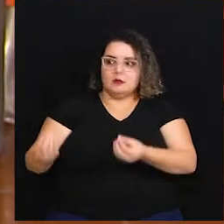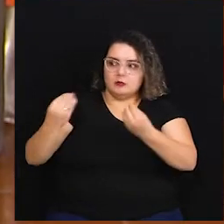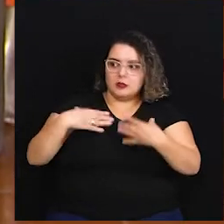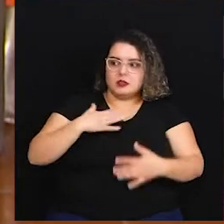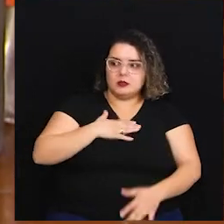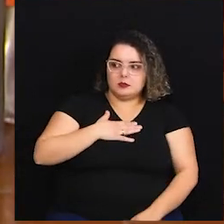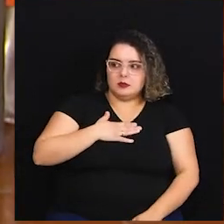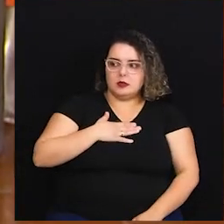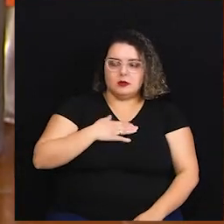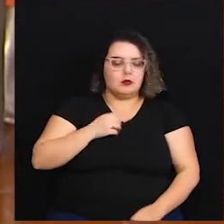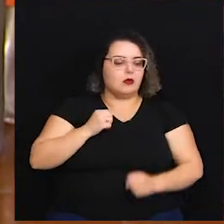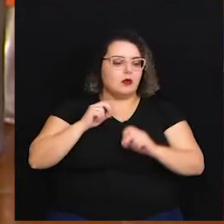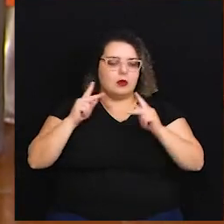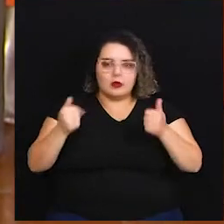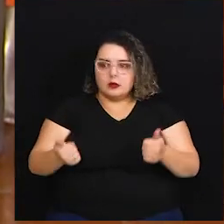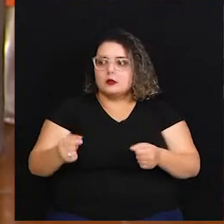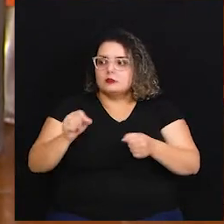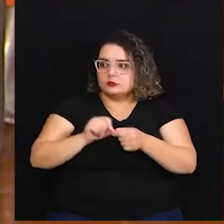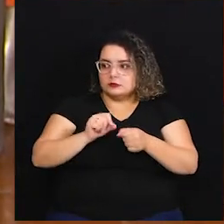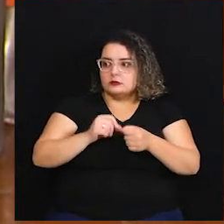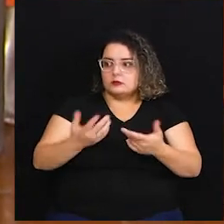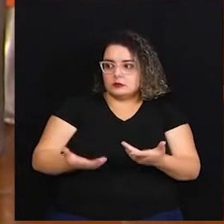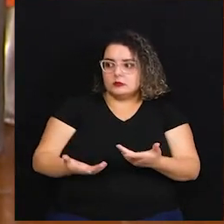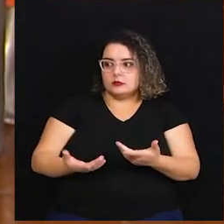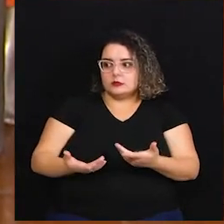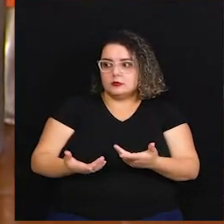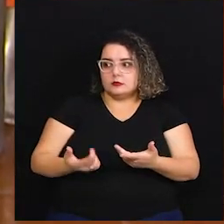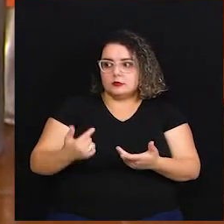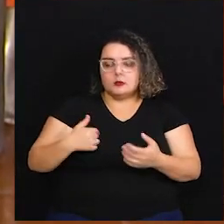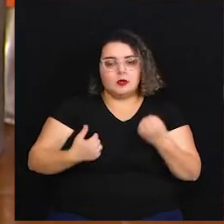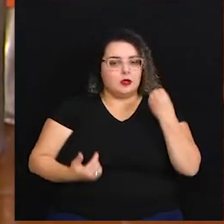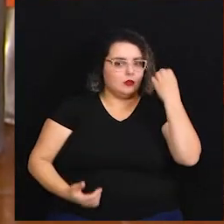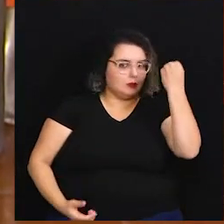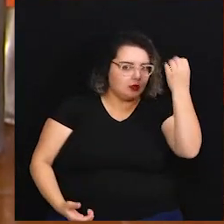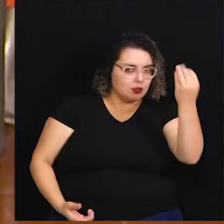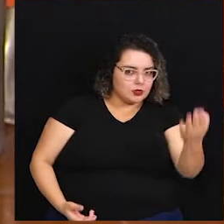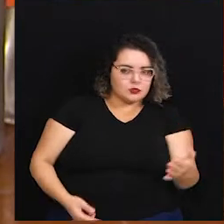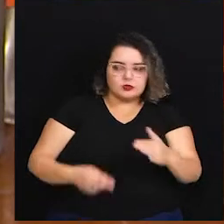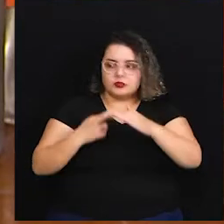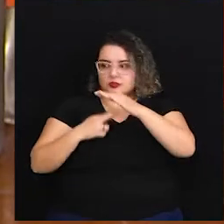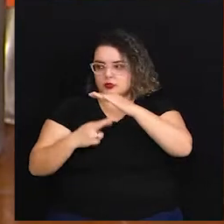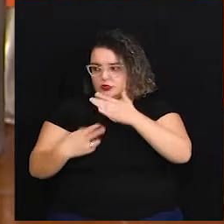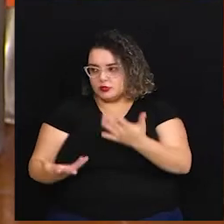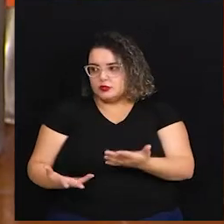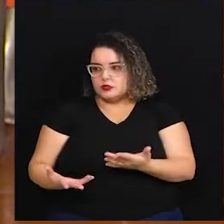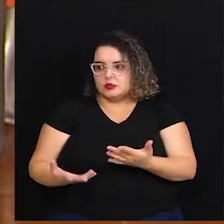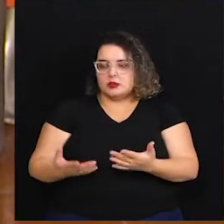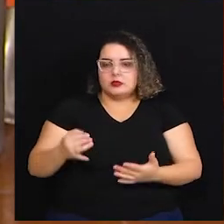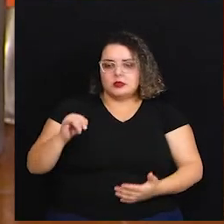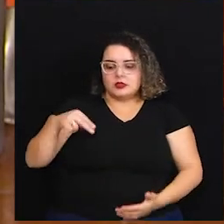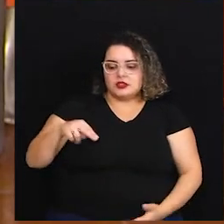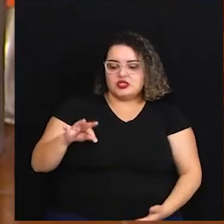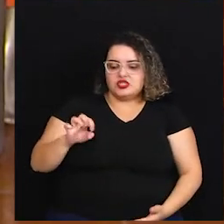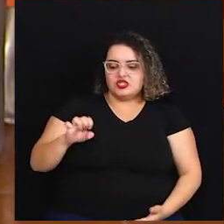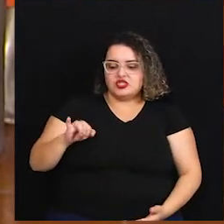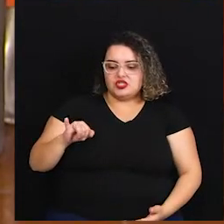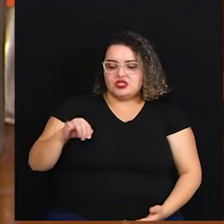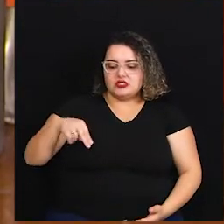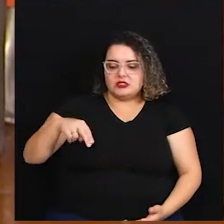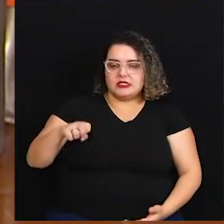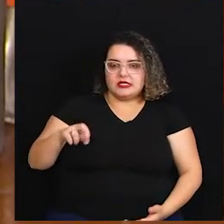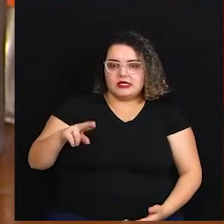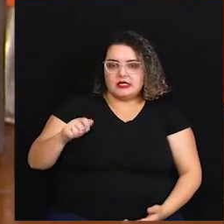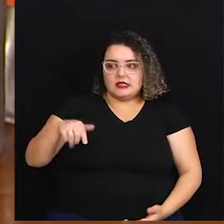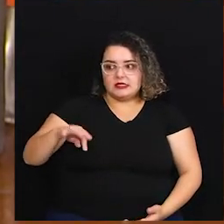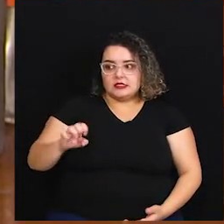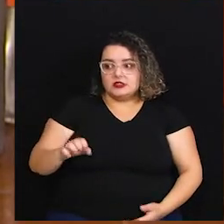preciso que você me mande essas peças. Ele tranquilo, aí ele fazia isso. Enquanto eu estava viajando nas feiras, né, itinerantes, ele